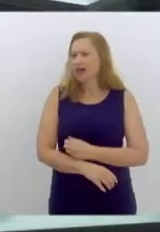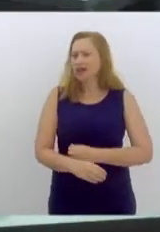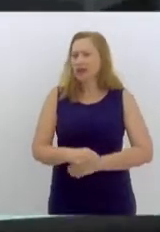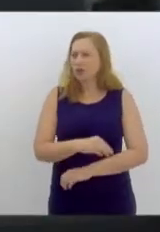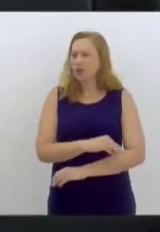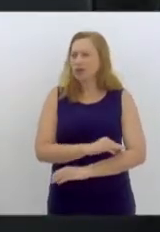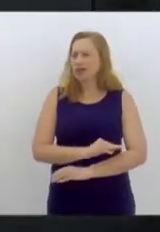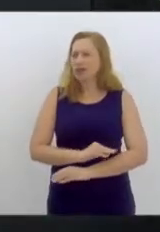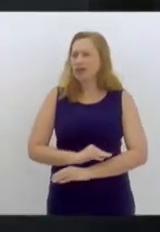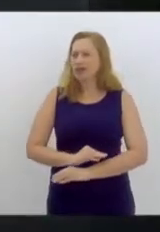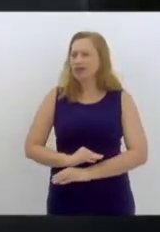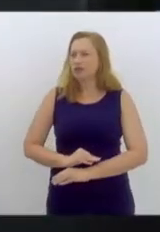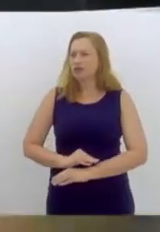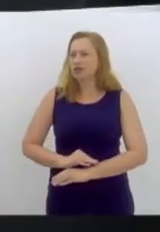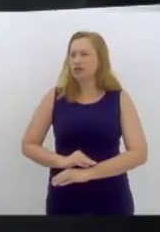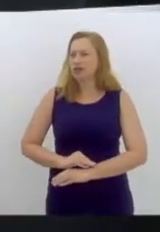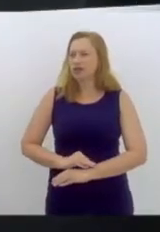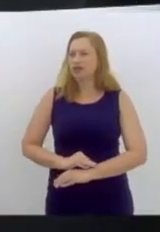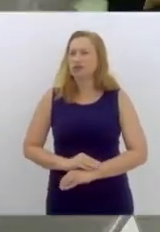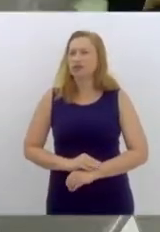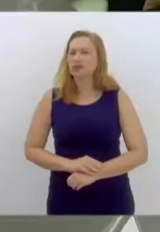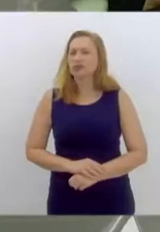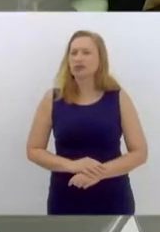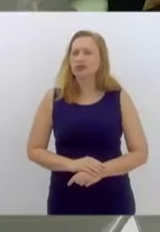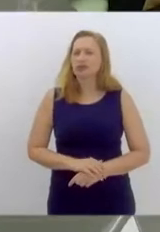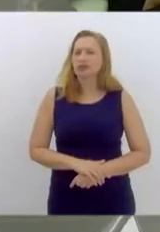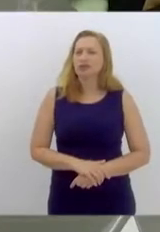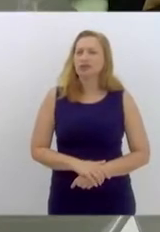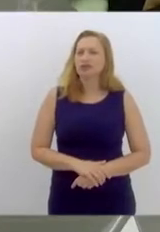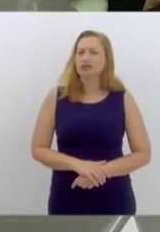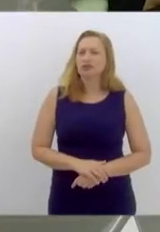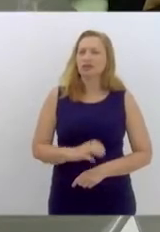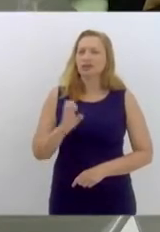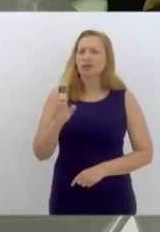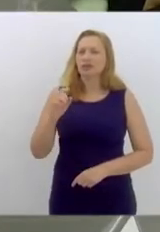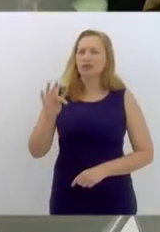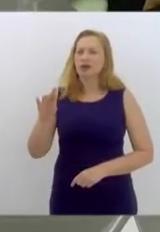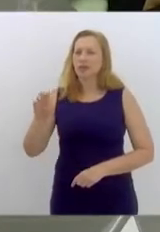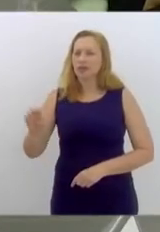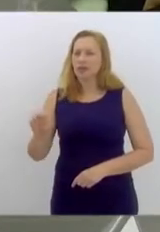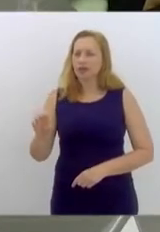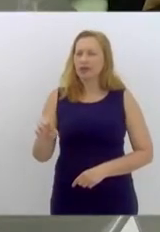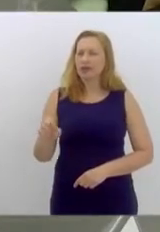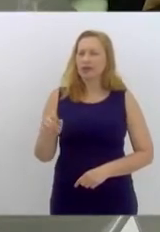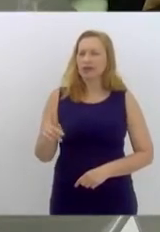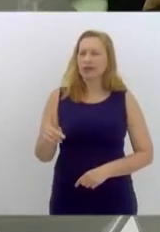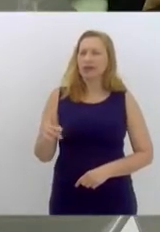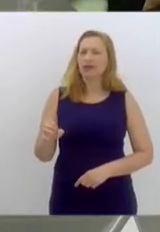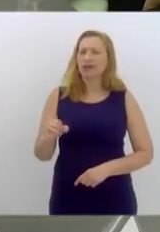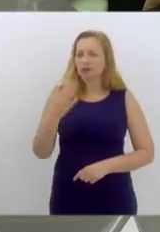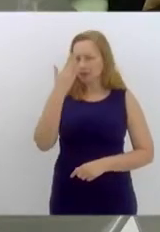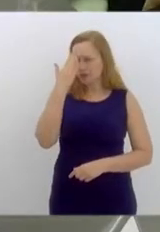E o Nelson Curvelano, do IBRAP. Muito obrigado pela sua presença.